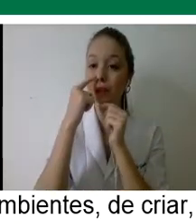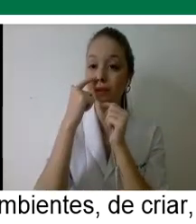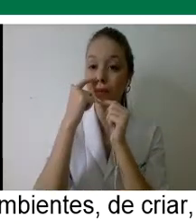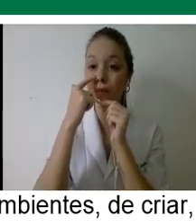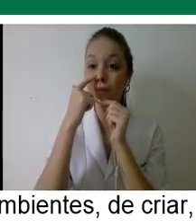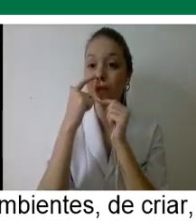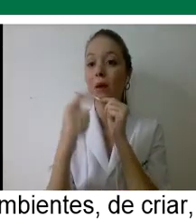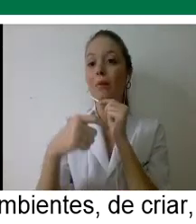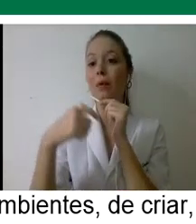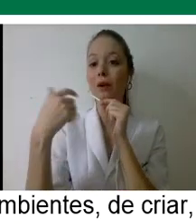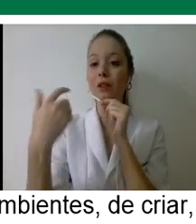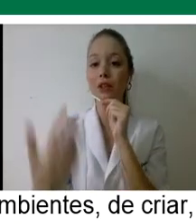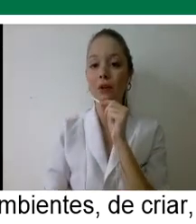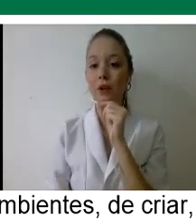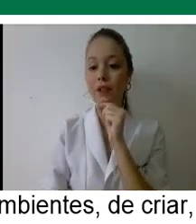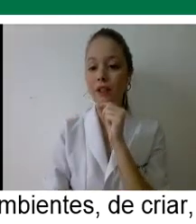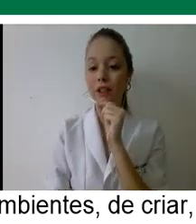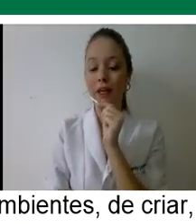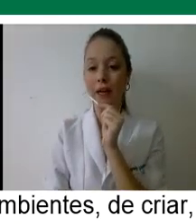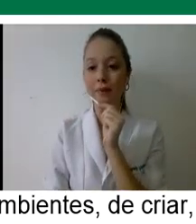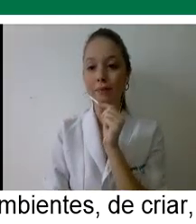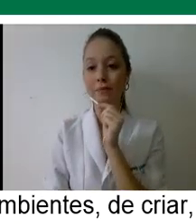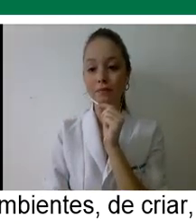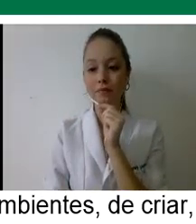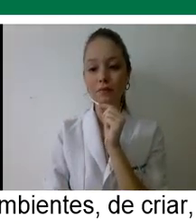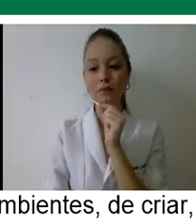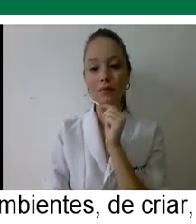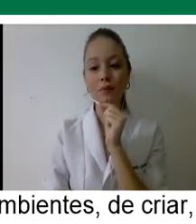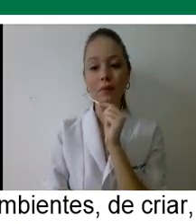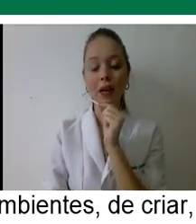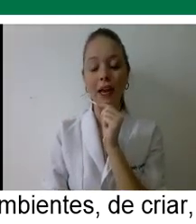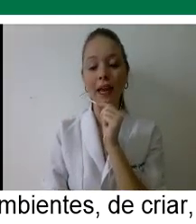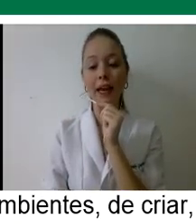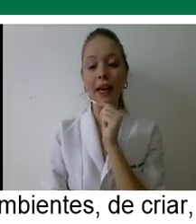então tudo isso pode originar